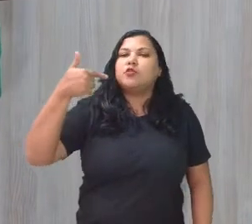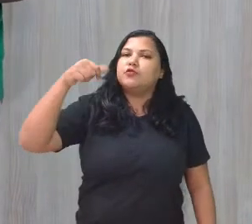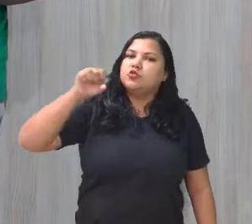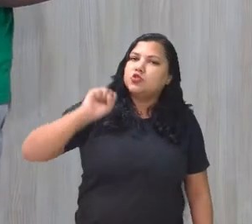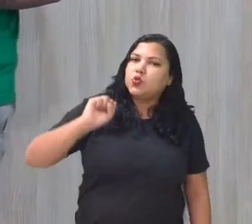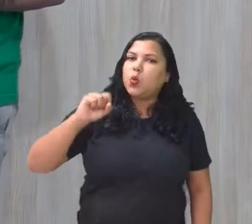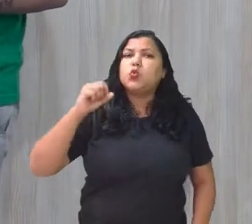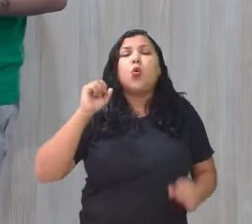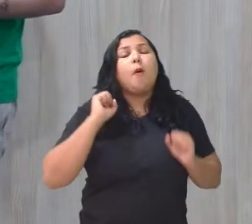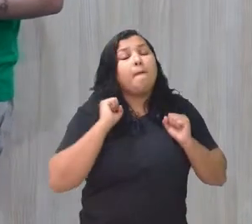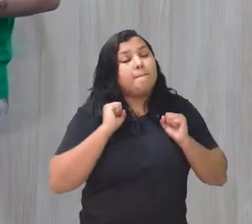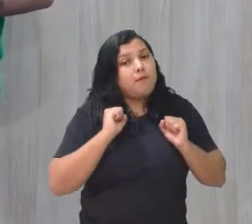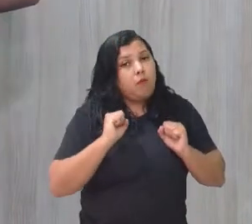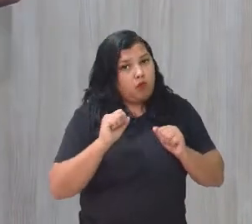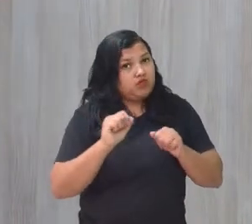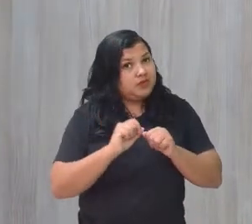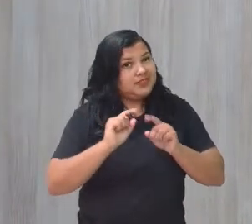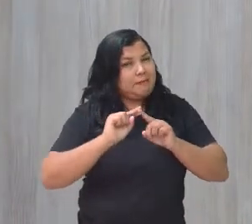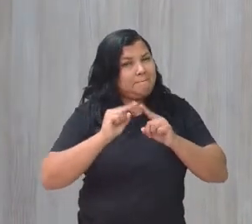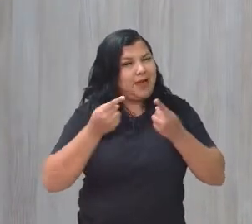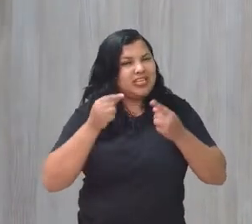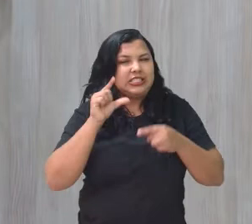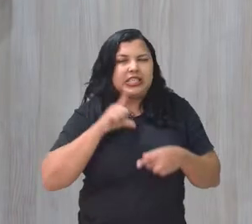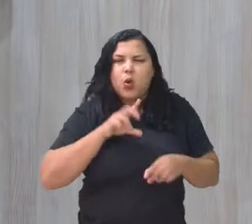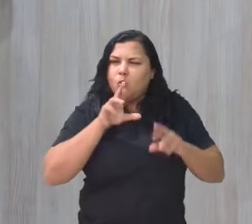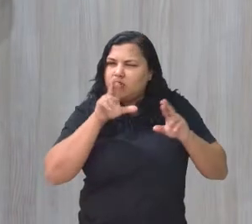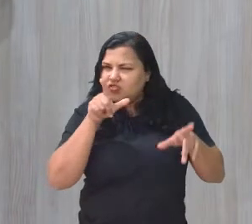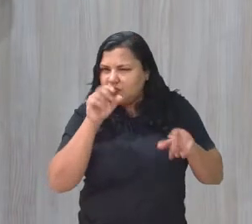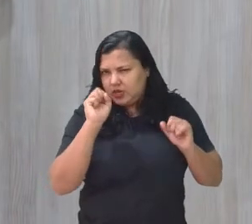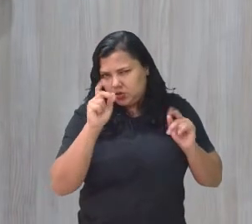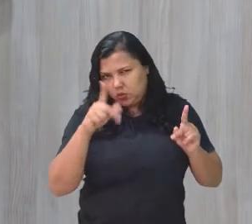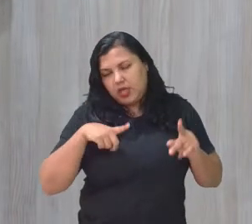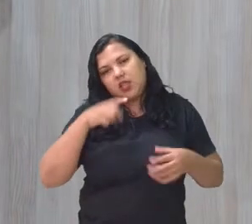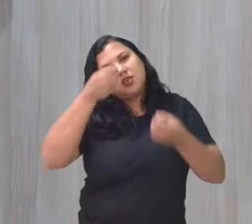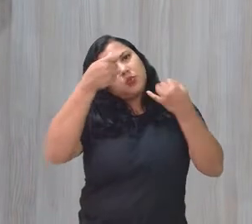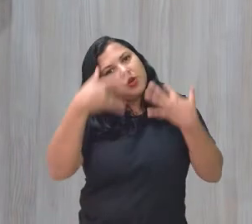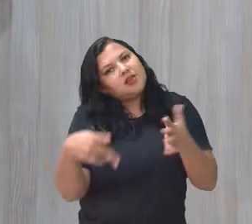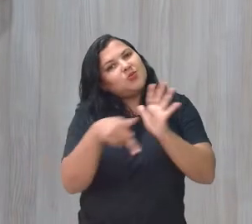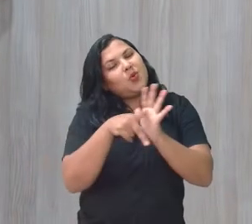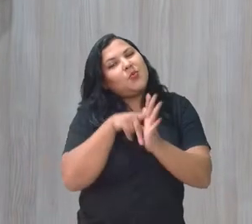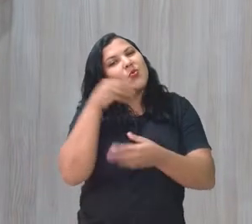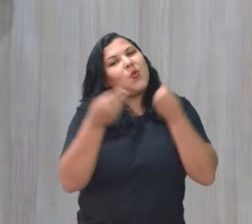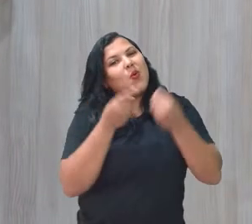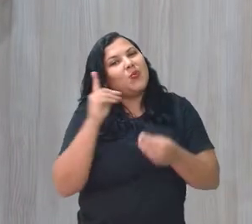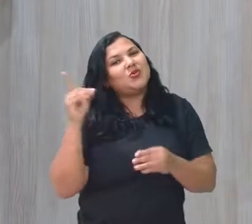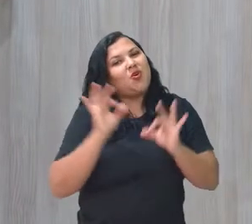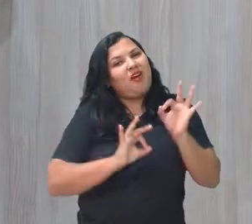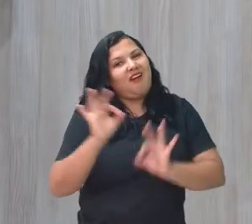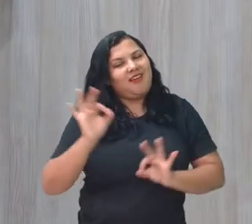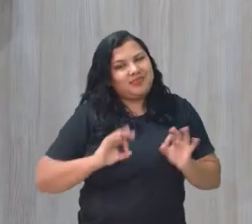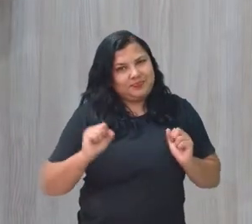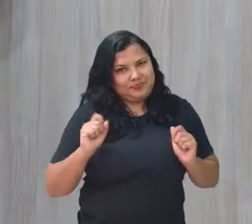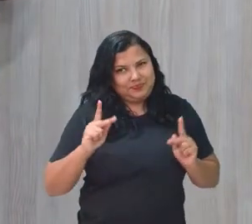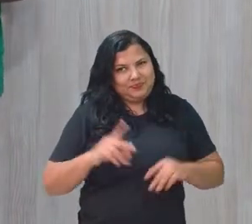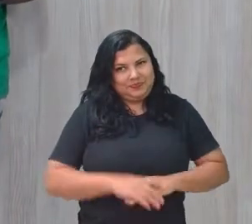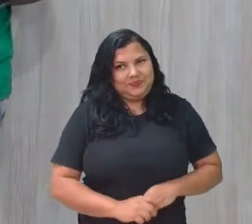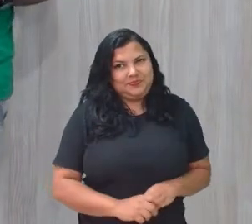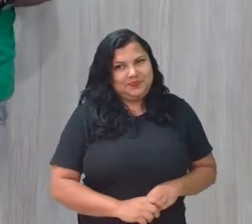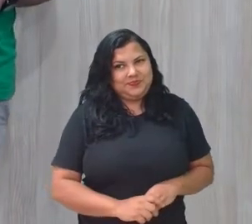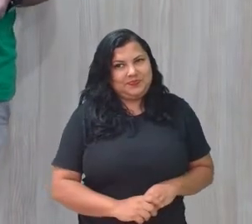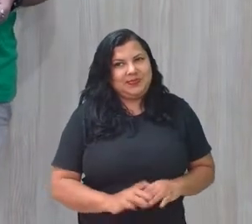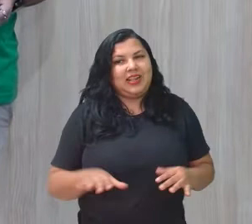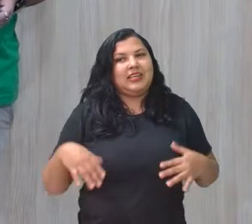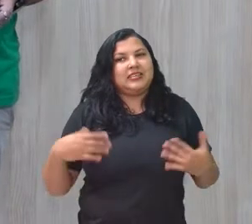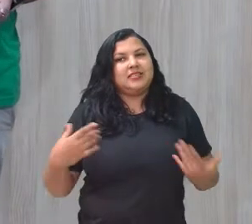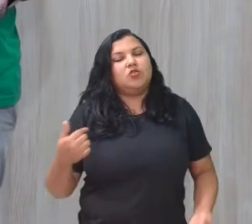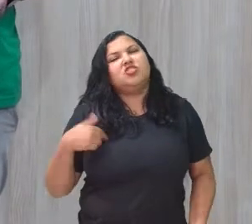pequena alteração, tá certo? Então, essa é a explicação de como é que eles faziam o cálculo dessa maneira aí, tá bom? Então, a